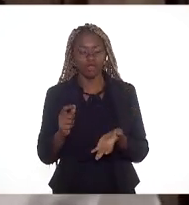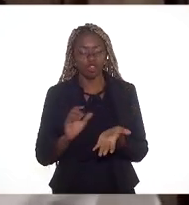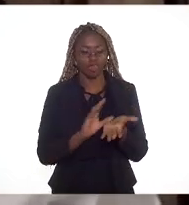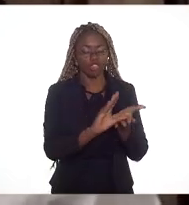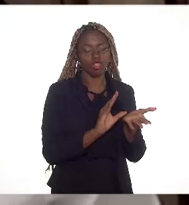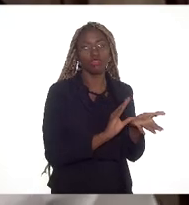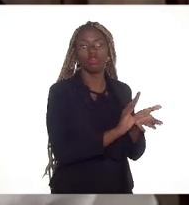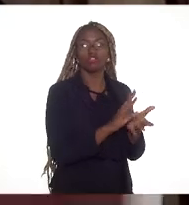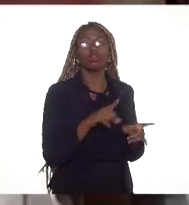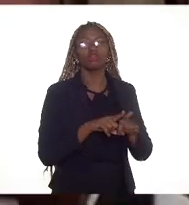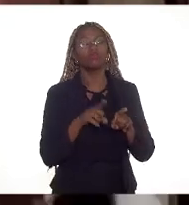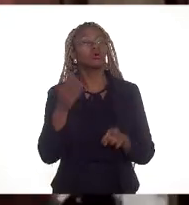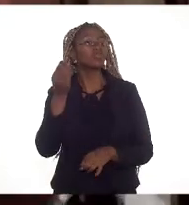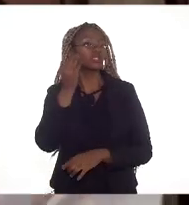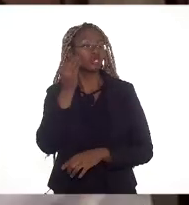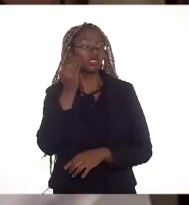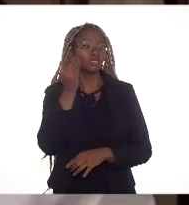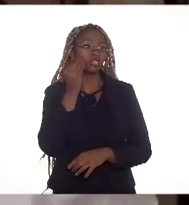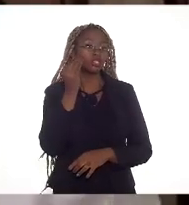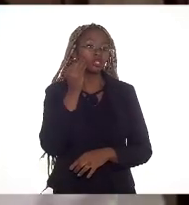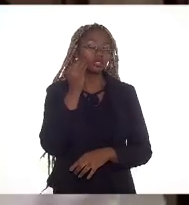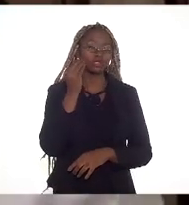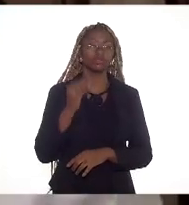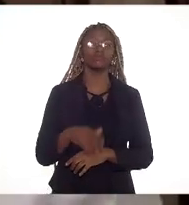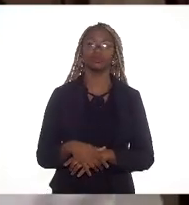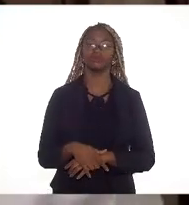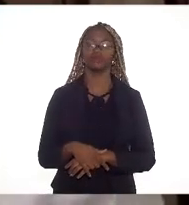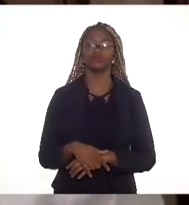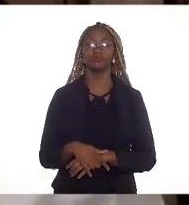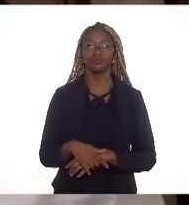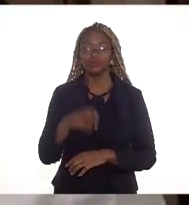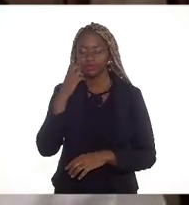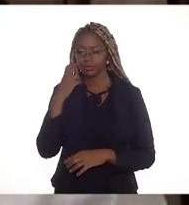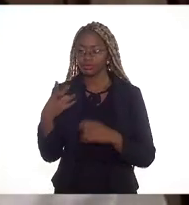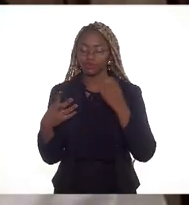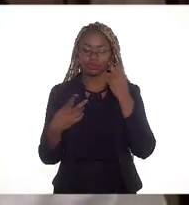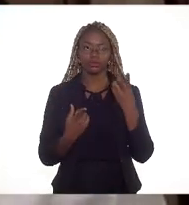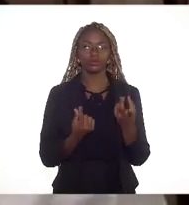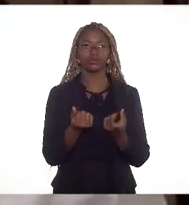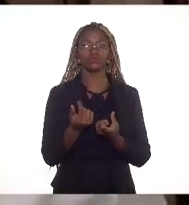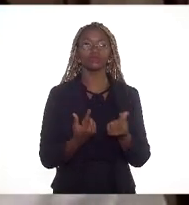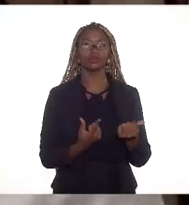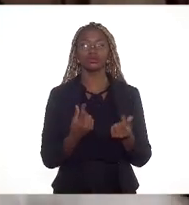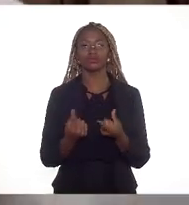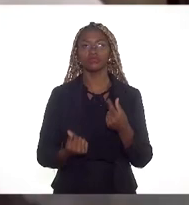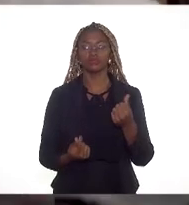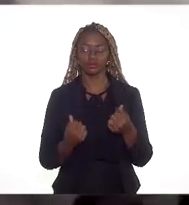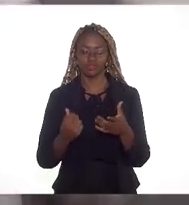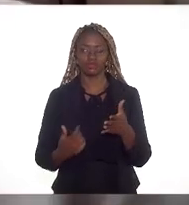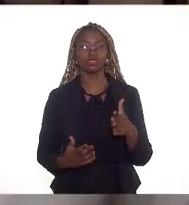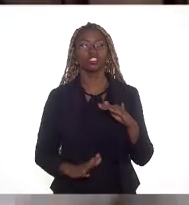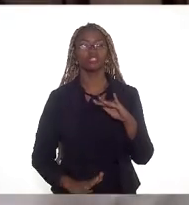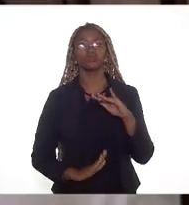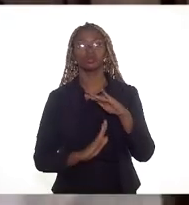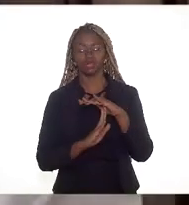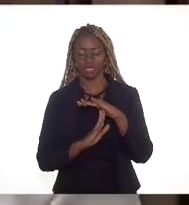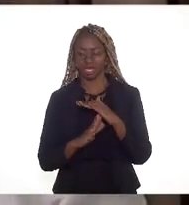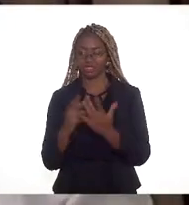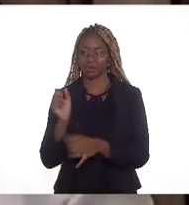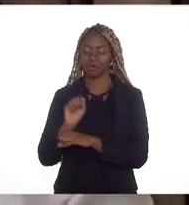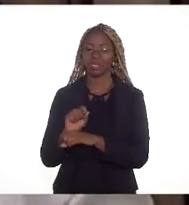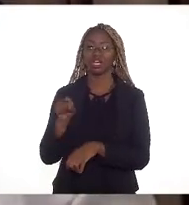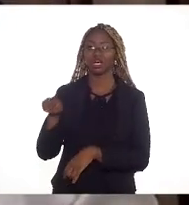tentativa de parametrizar os nossos gastos no nível unitário para tentar colocar